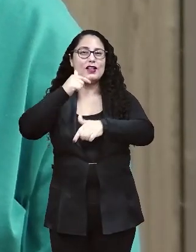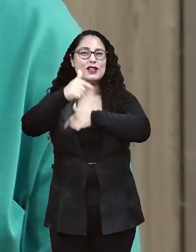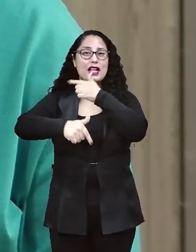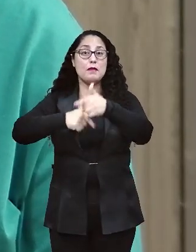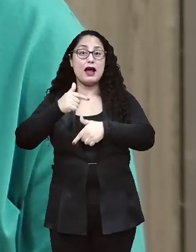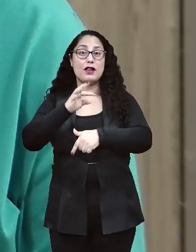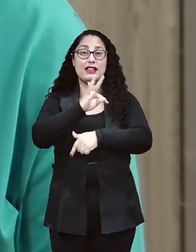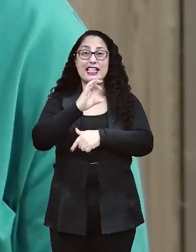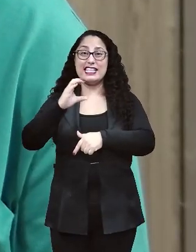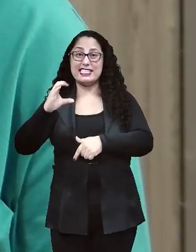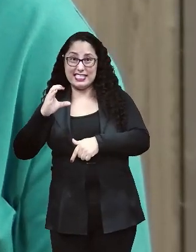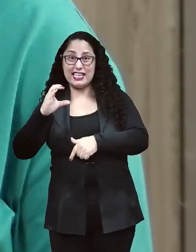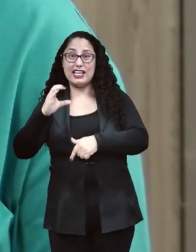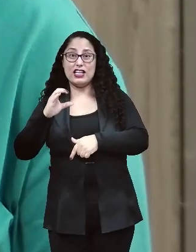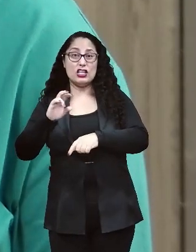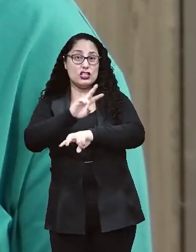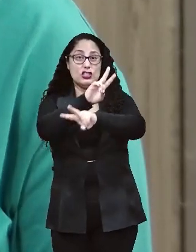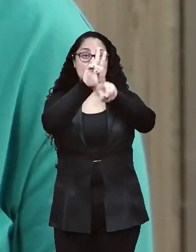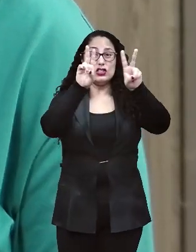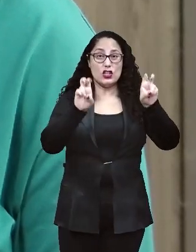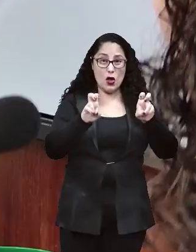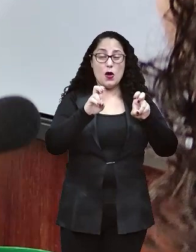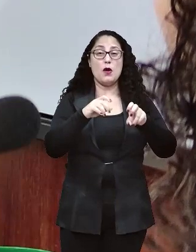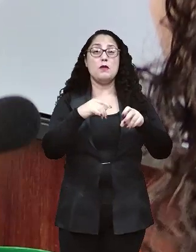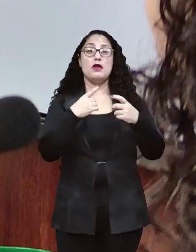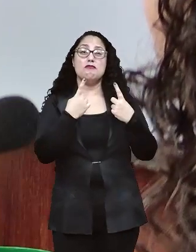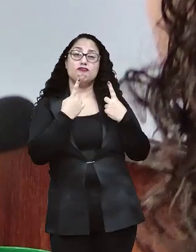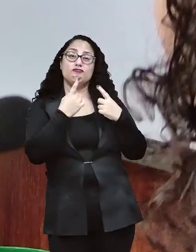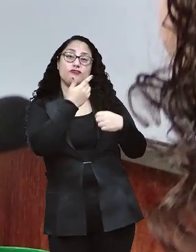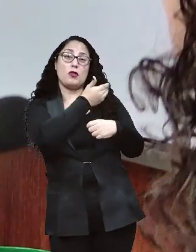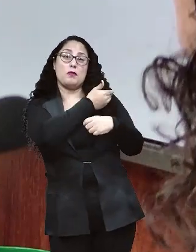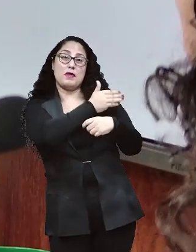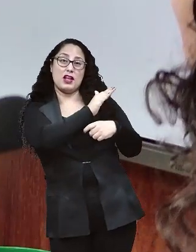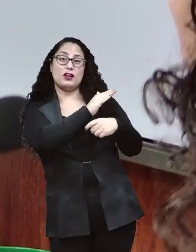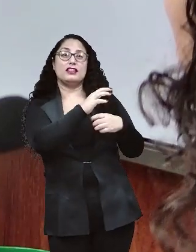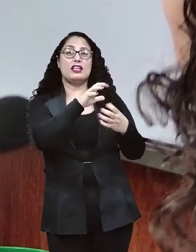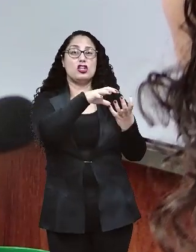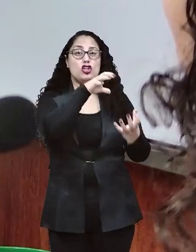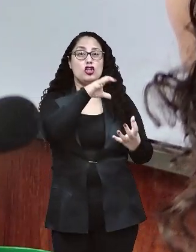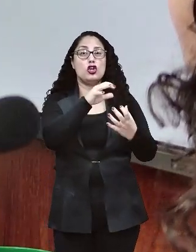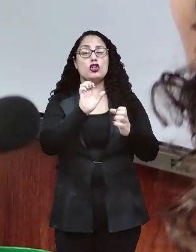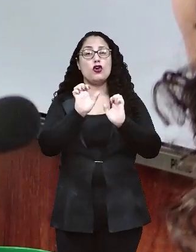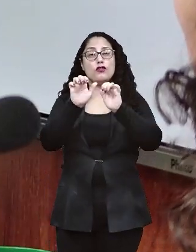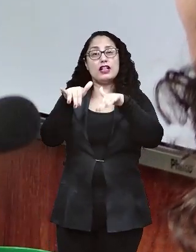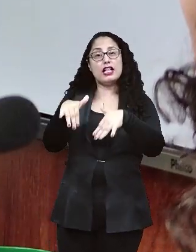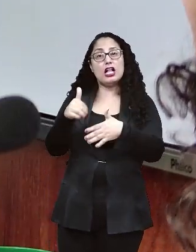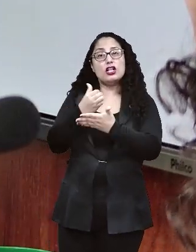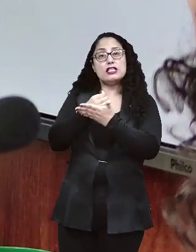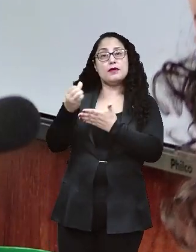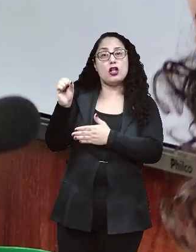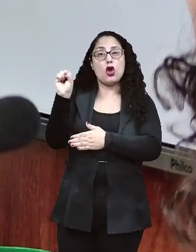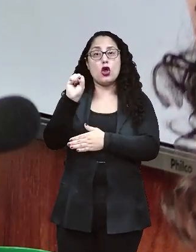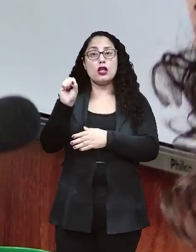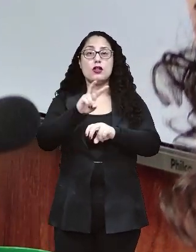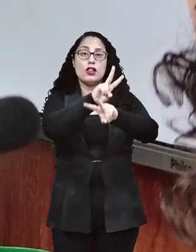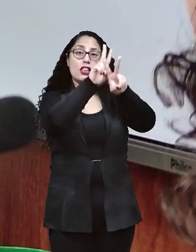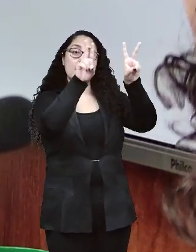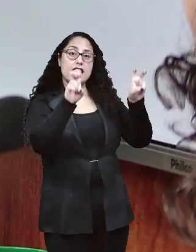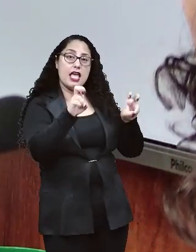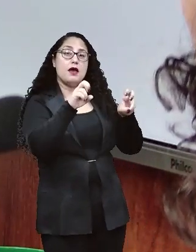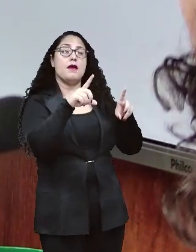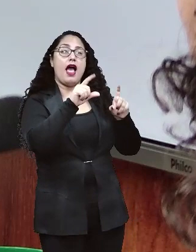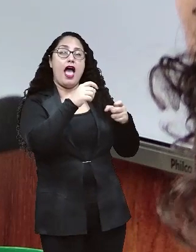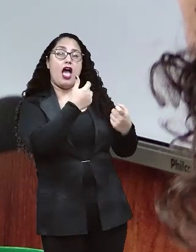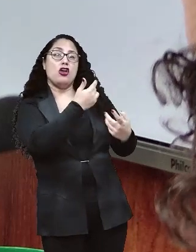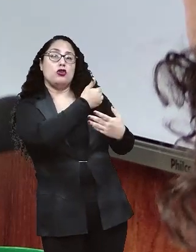de conclusão sobre etarismo, né? Isso, eu estou no 8º período, né, terminando, e o tema é sobre etarismo e vou falar sobre